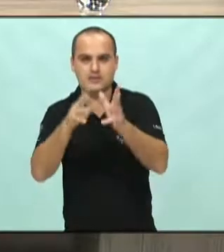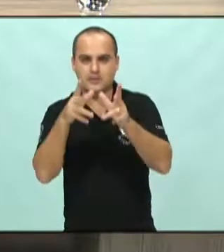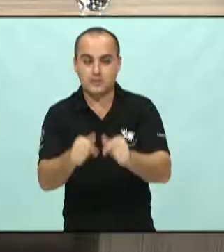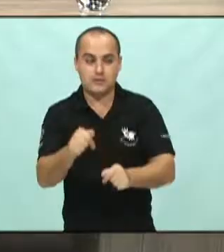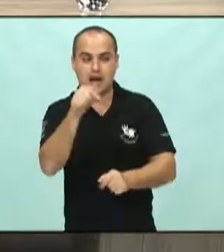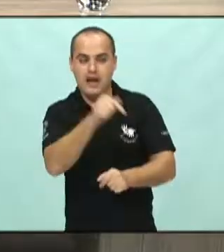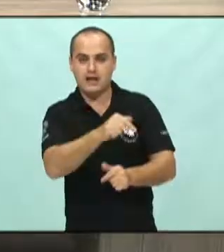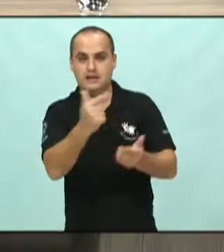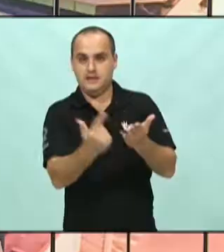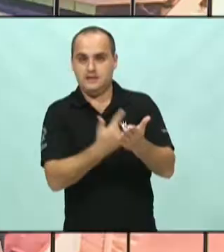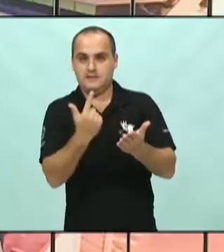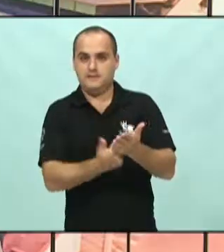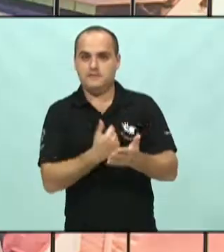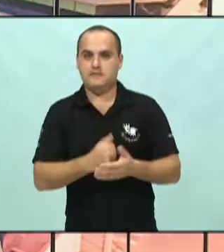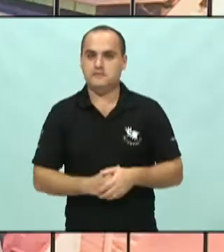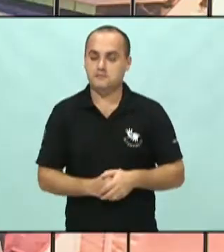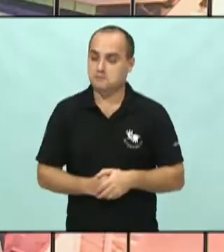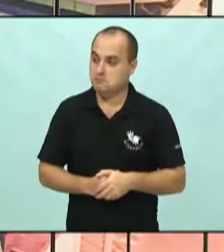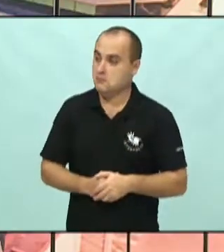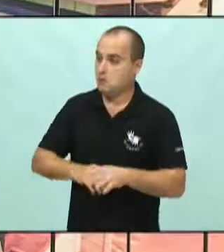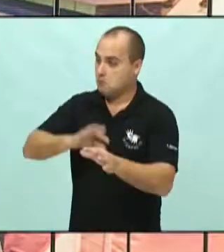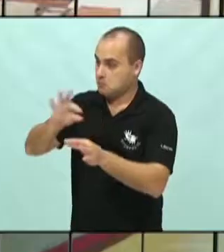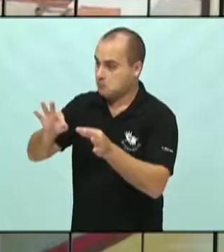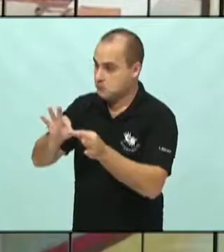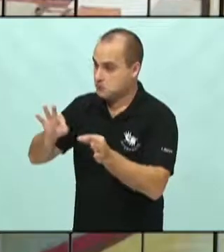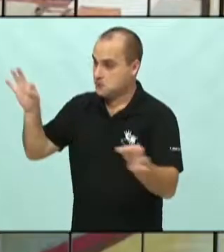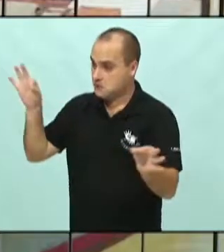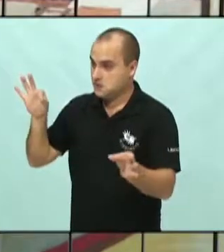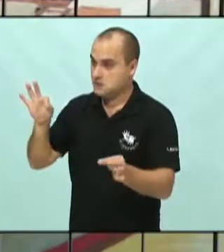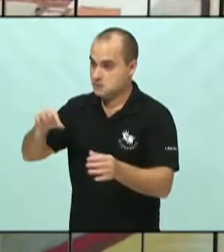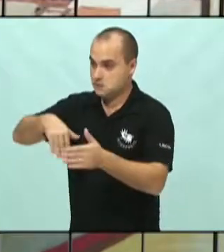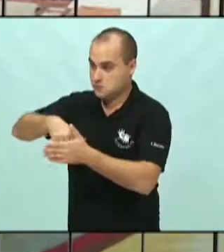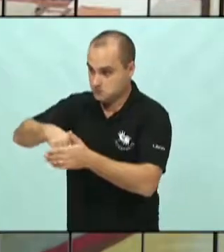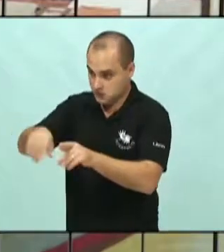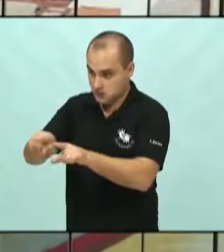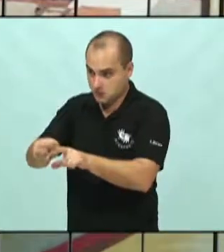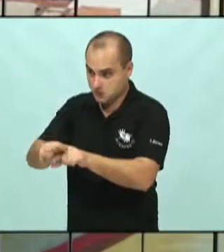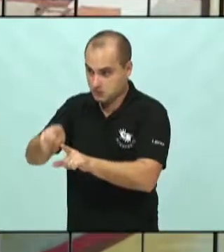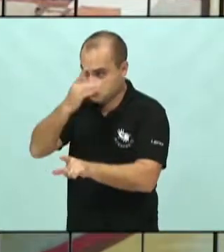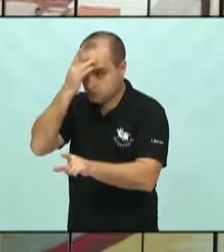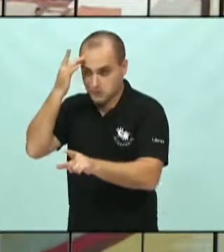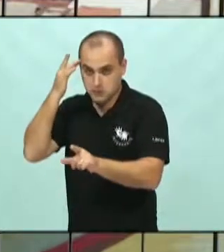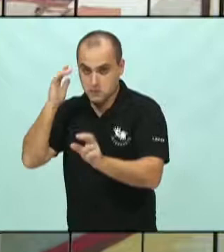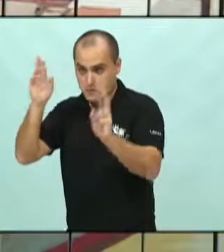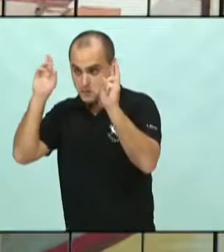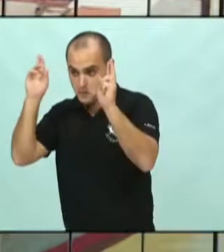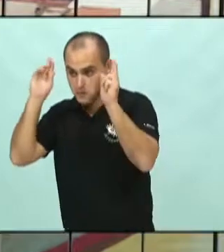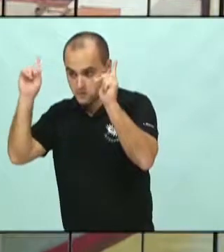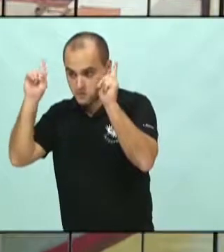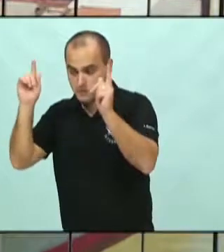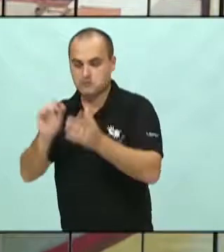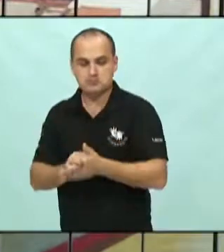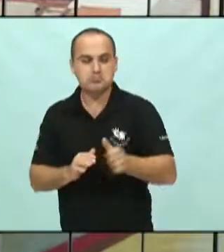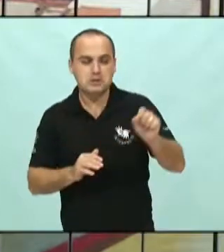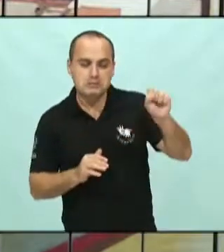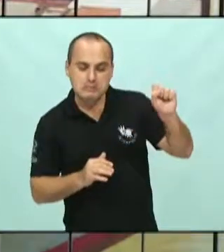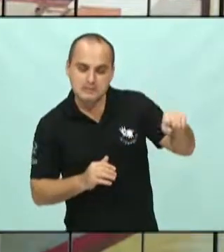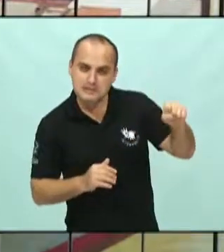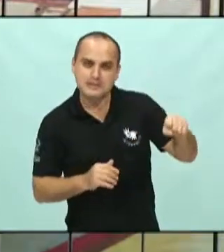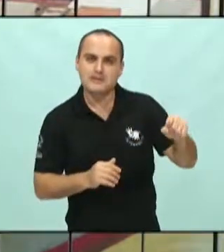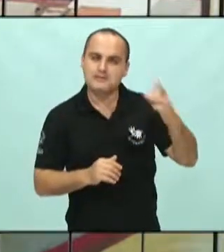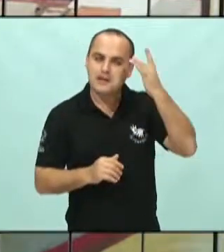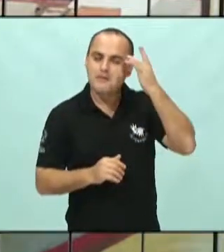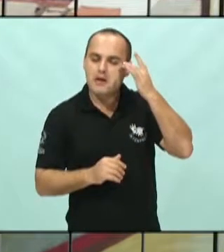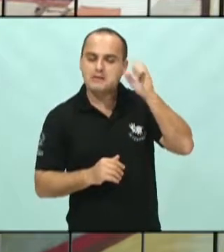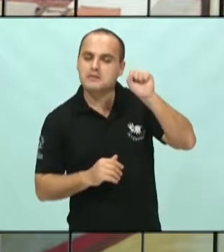livro. Presentão para o clube e para a torcida, não é, Fernando? Acredito que sim, né? O Marcílio, a gente até comentava, né,